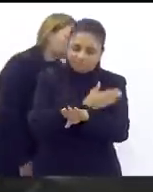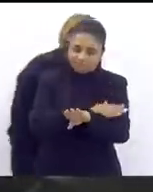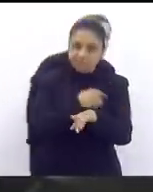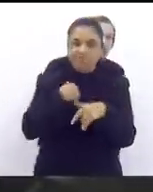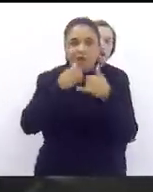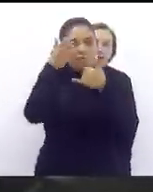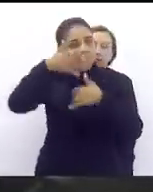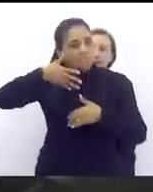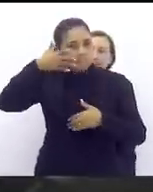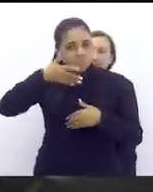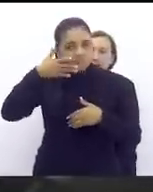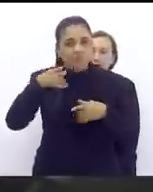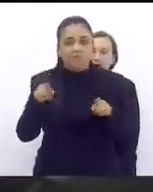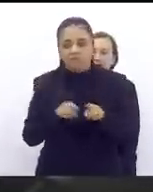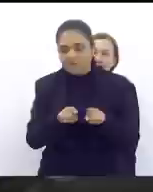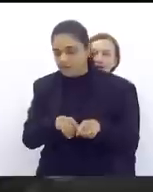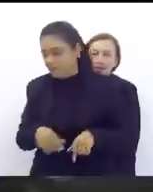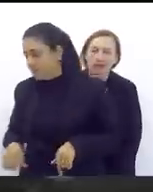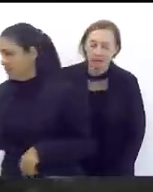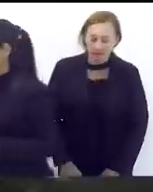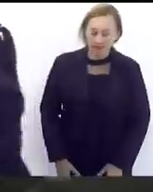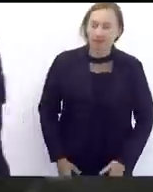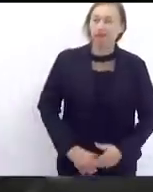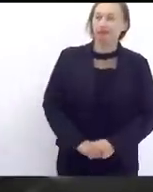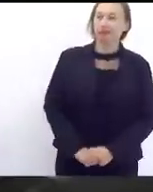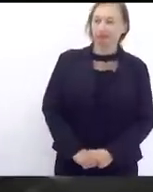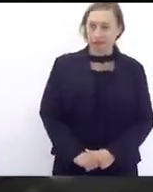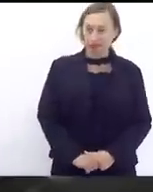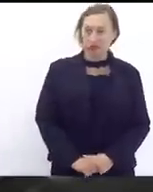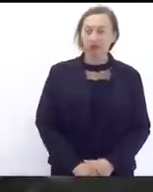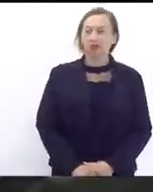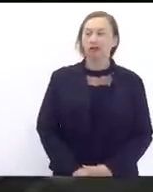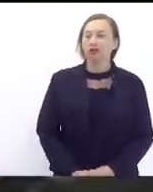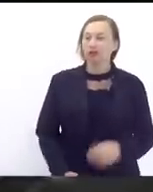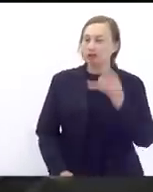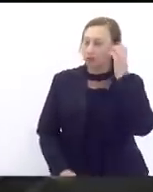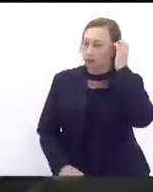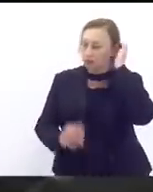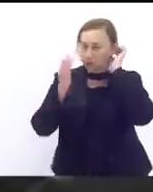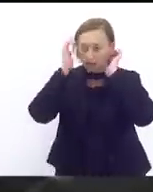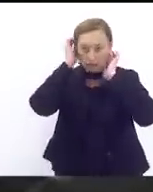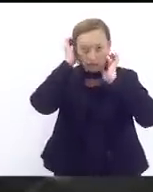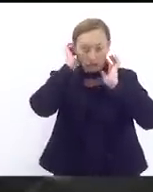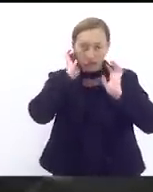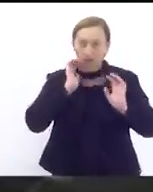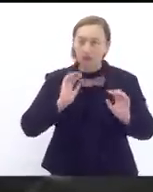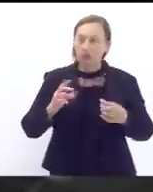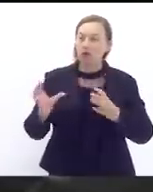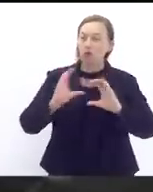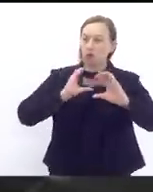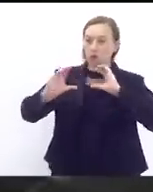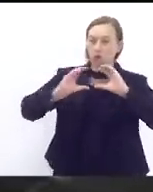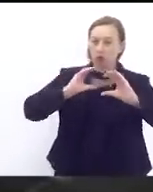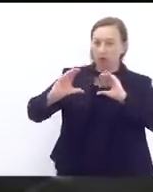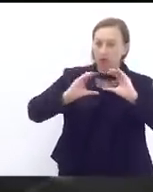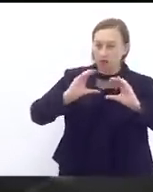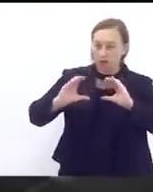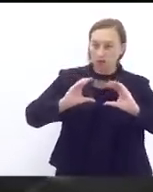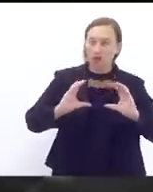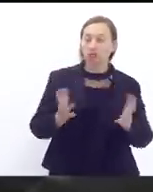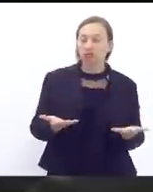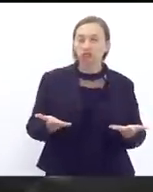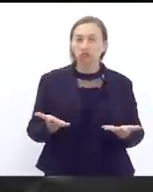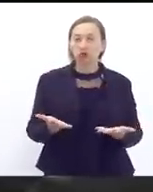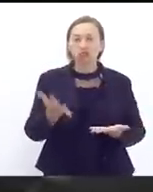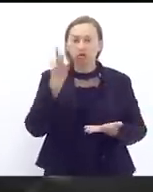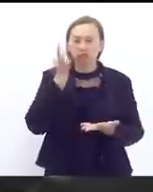e o deputado também que se estabelecesse um elo de comunicação um termo de cooperação não sei